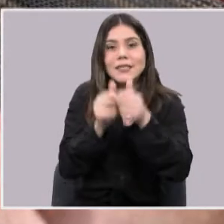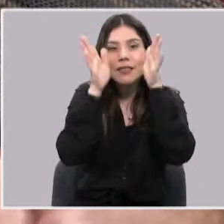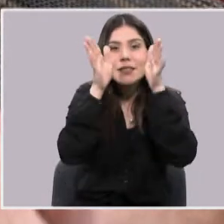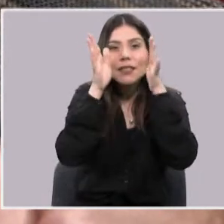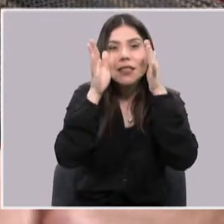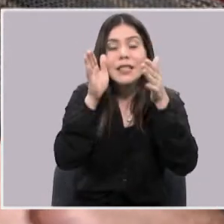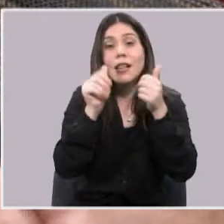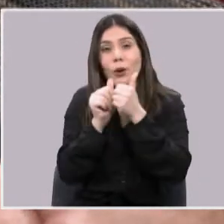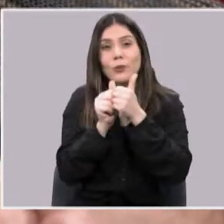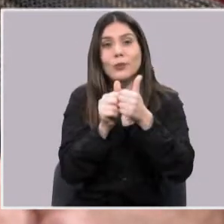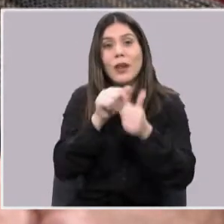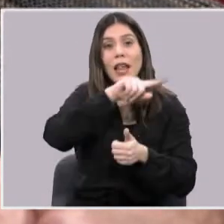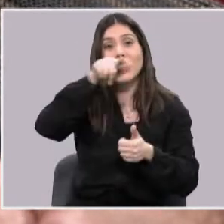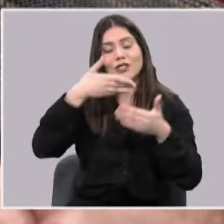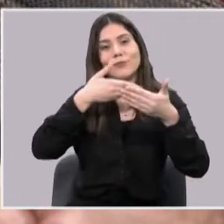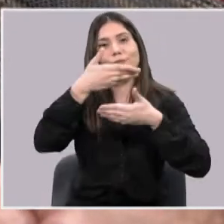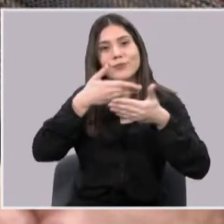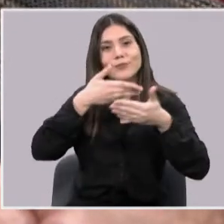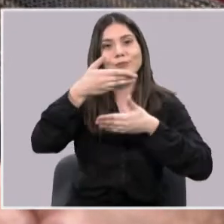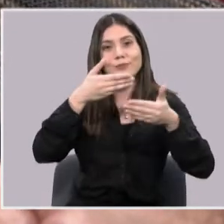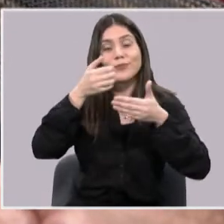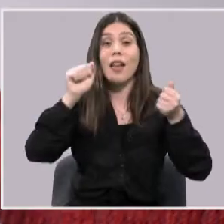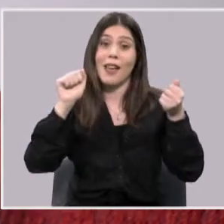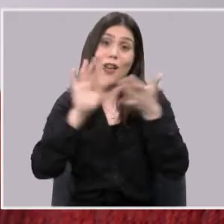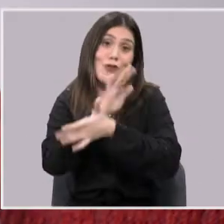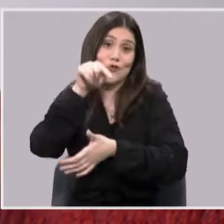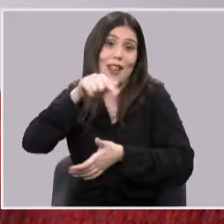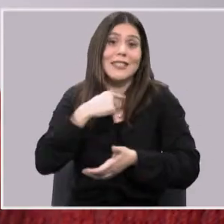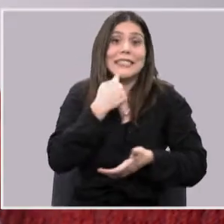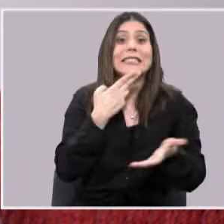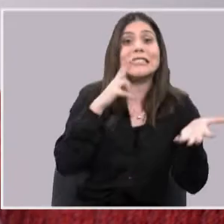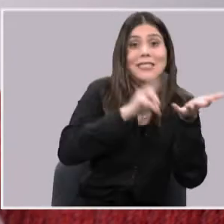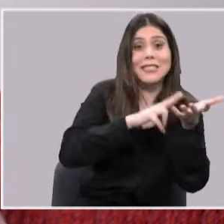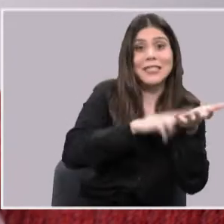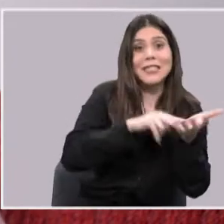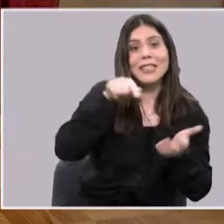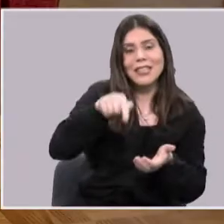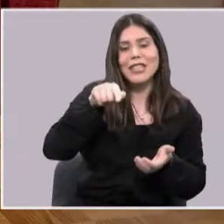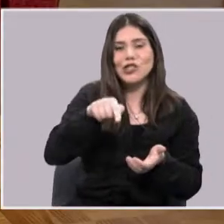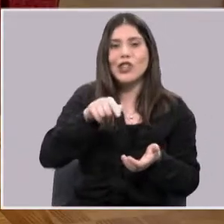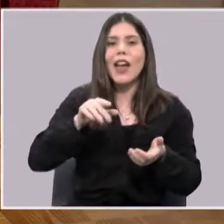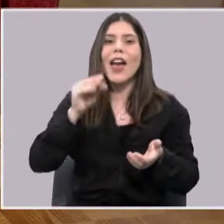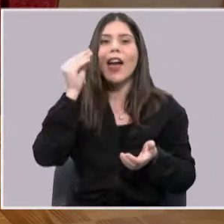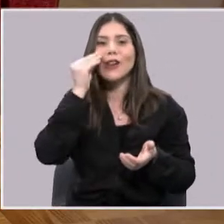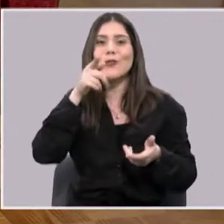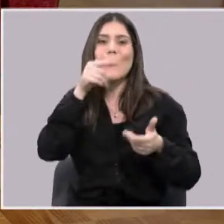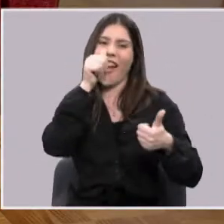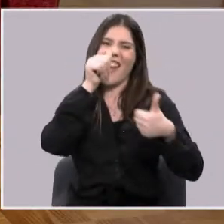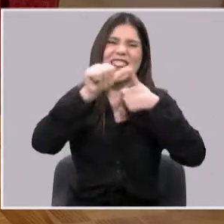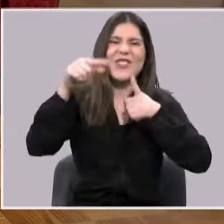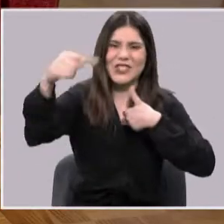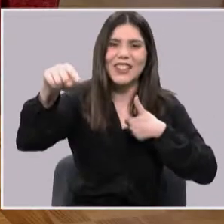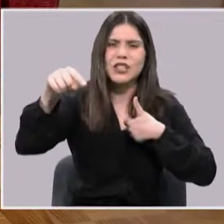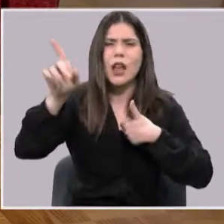colar as peças que entretanto foram descoladas nesta relação. É um jornal que revela a verdade sobre os factos. Acha que este é um ponto de partida para